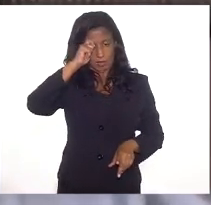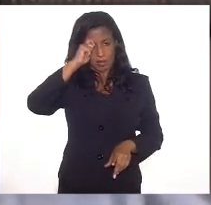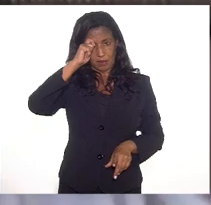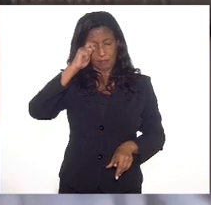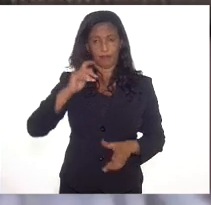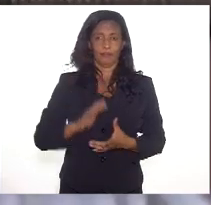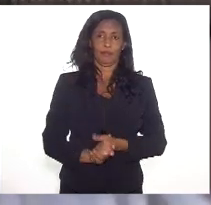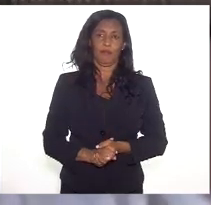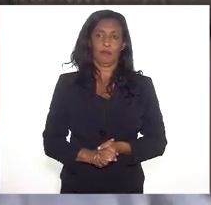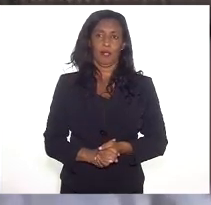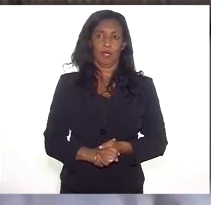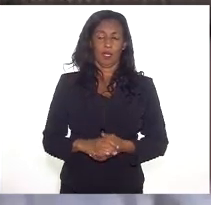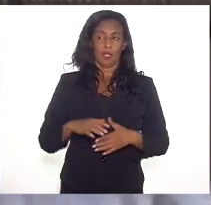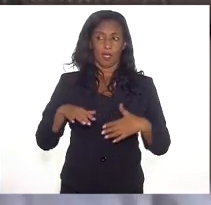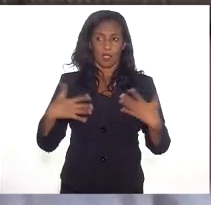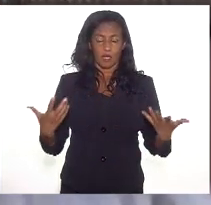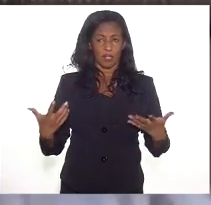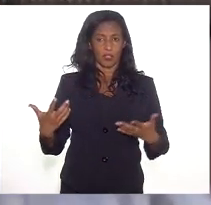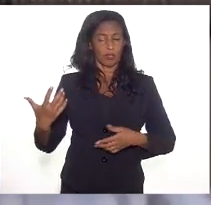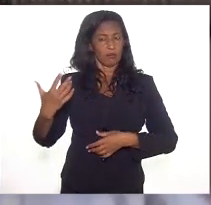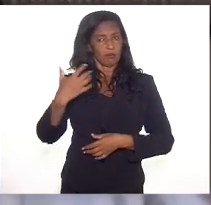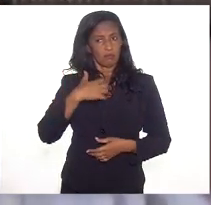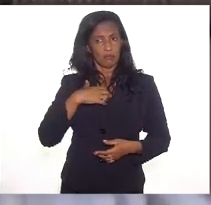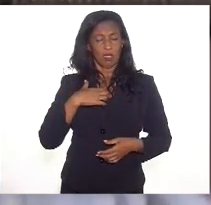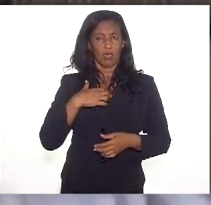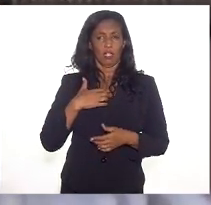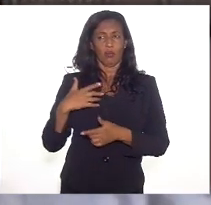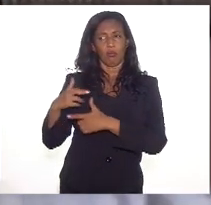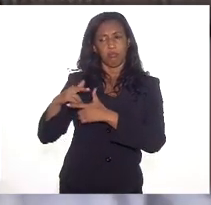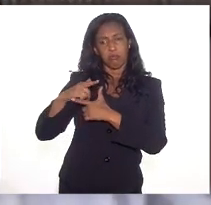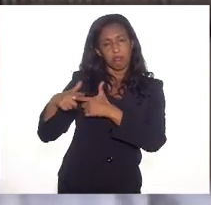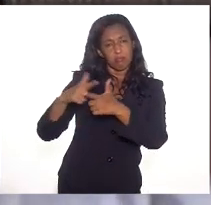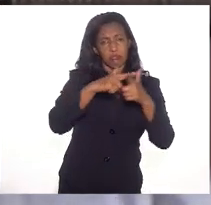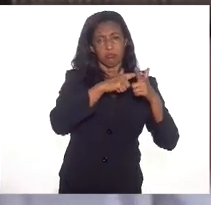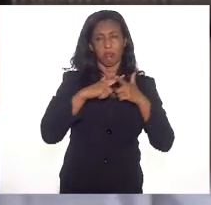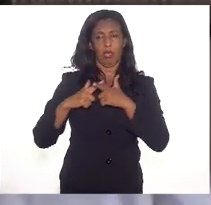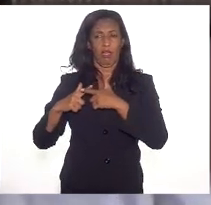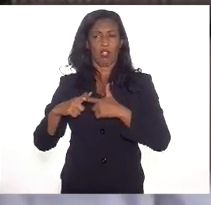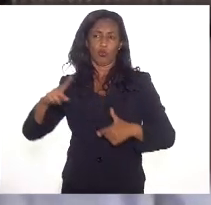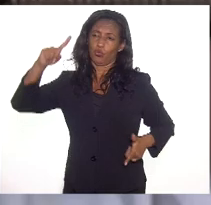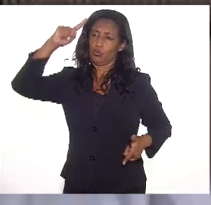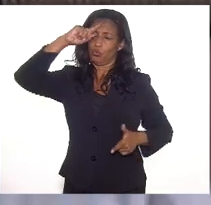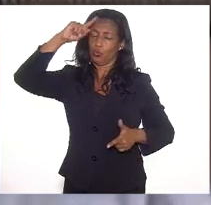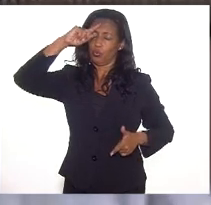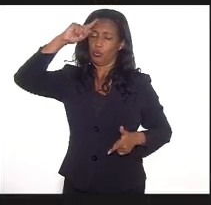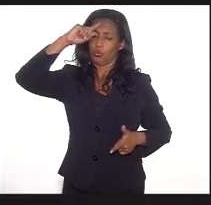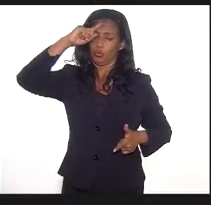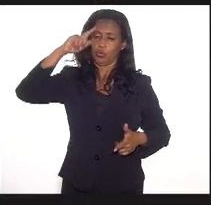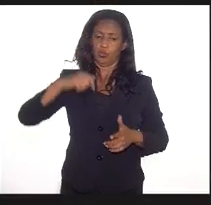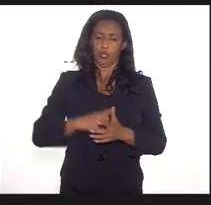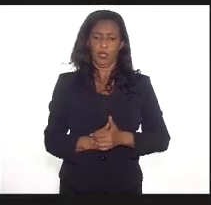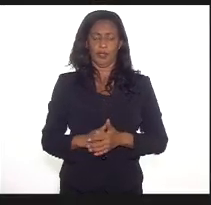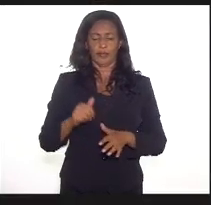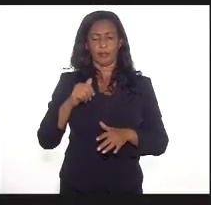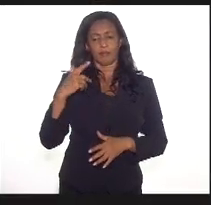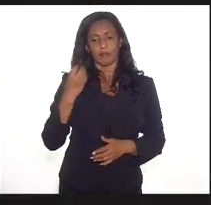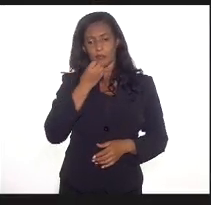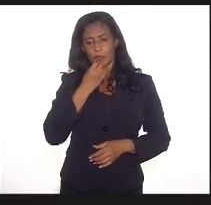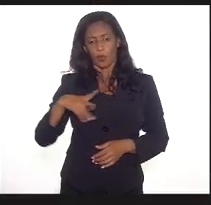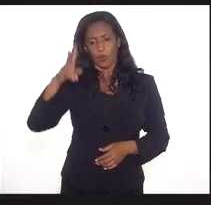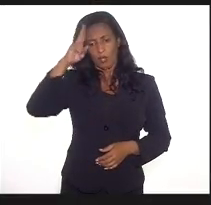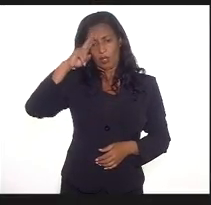gente ficou muito chocado com uma série de situações, a gente se choca diariamente. E vale aqui lembrar, né,